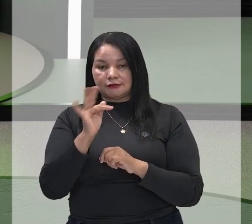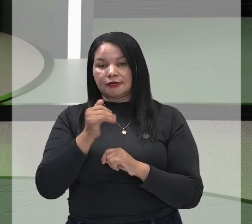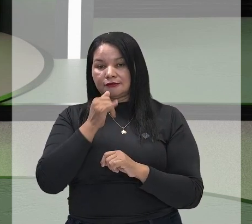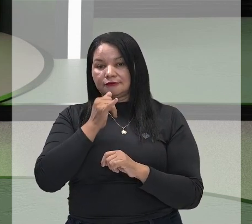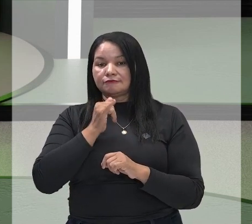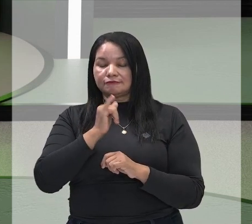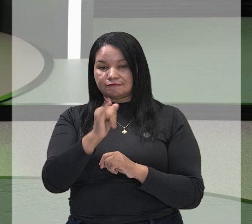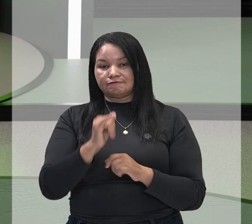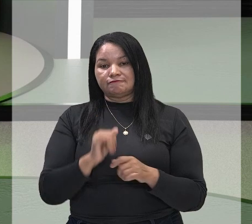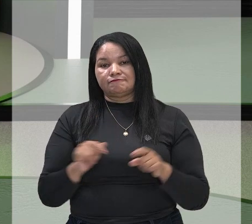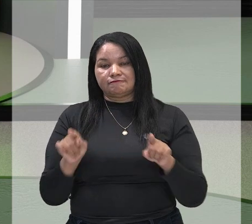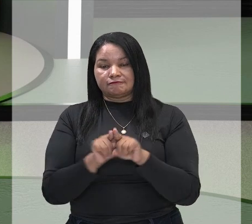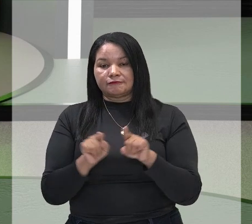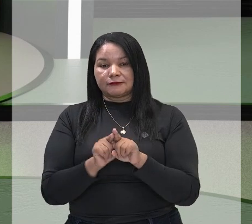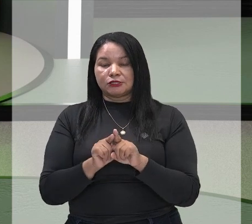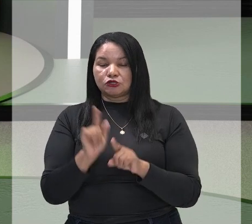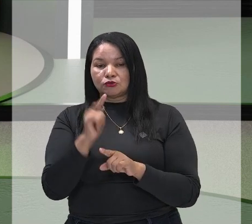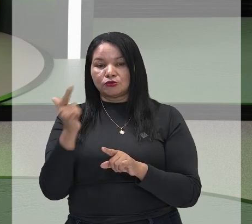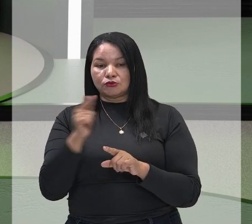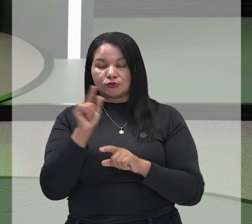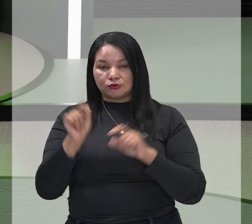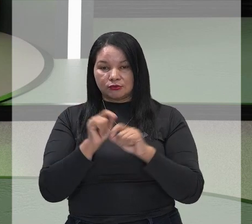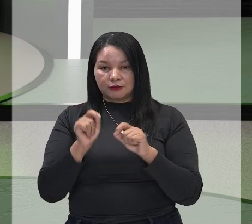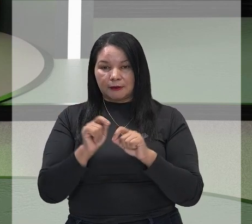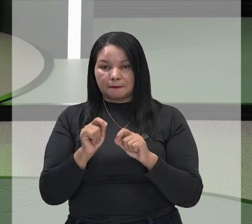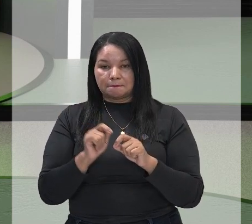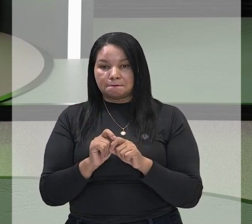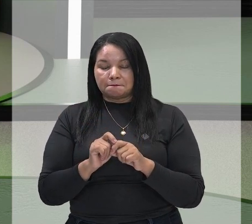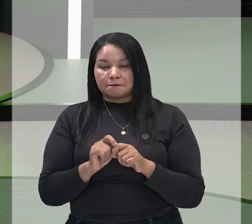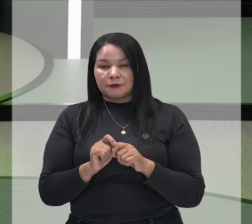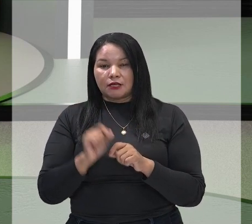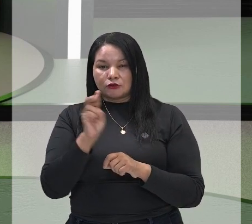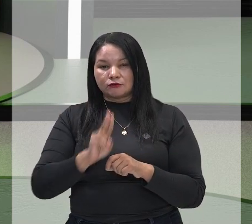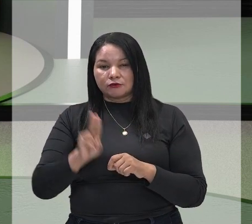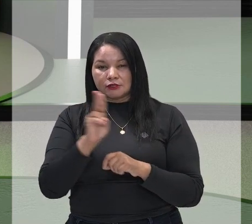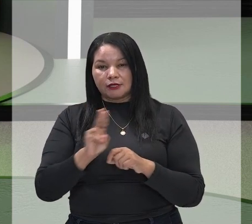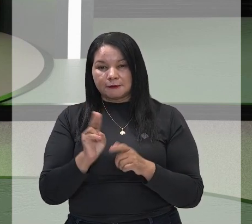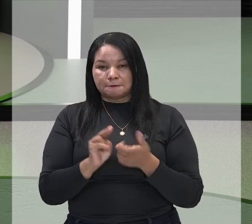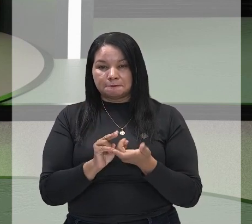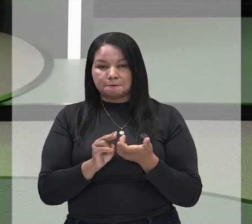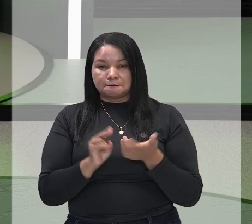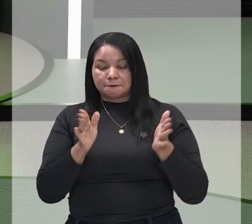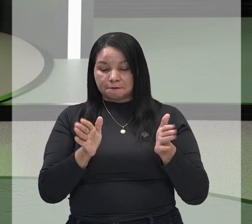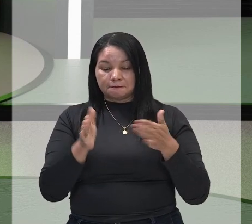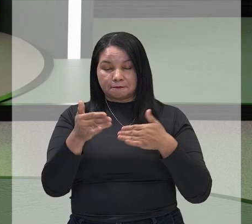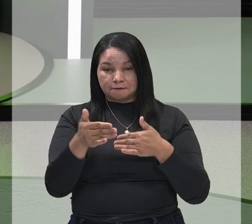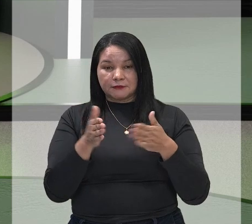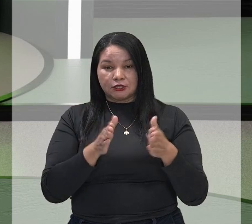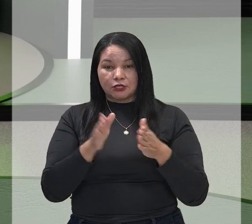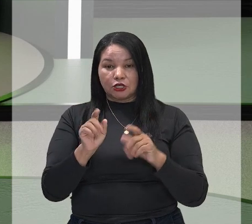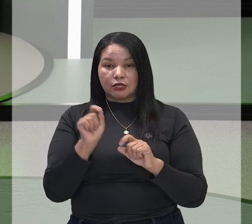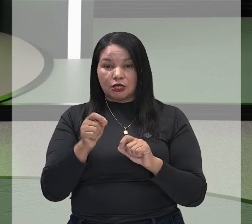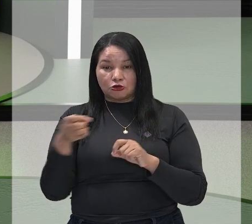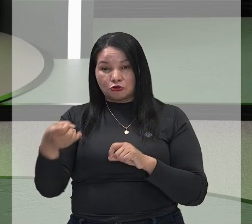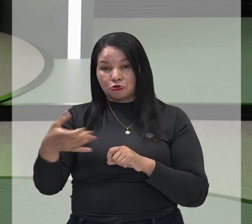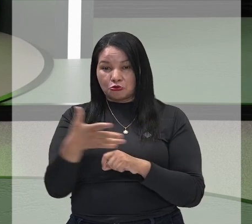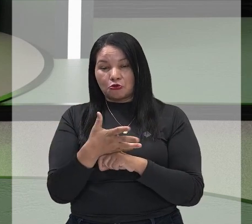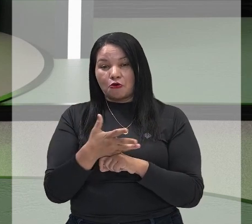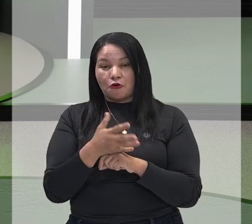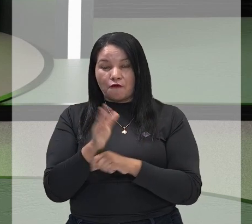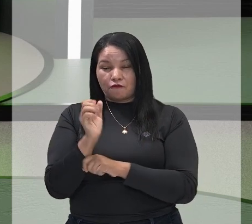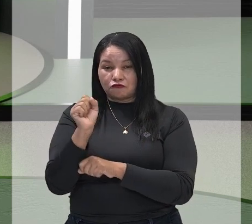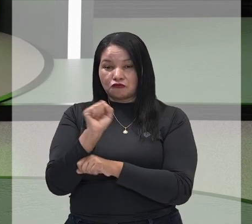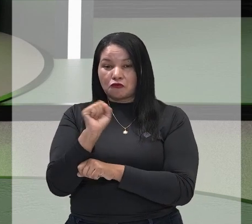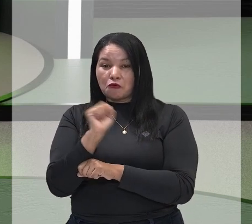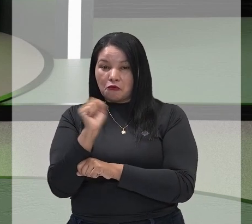inovador e que tem ganhado muito espaço mais recentemente é o aparecimento e a evolução dos veículos